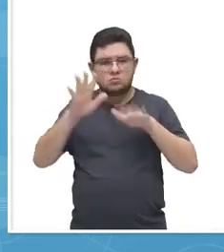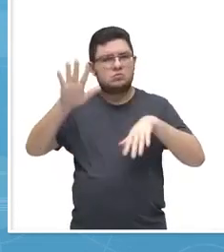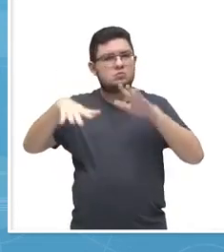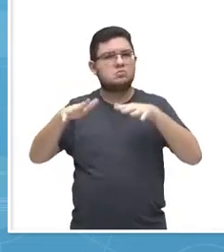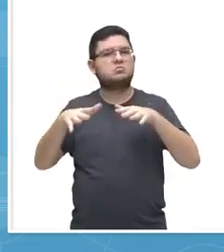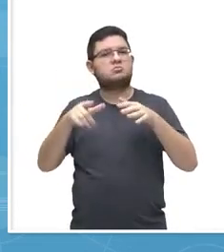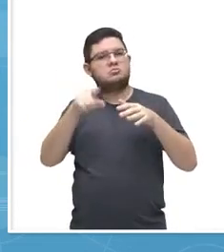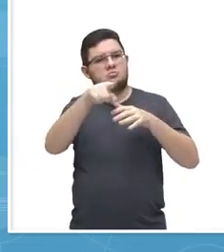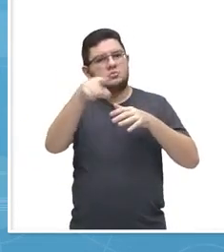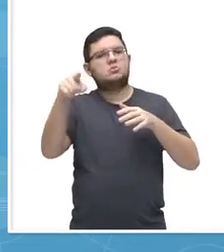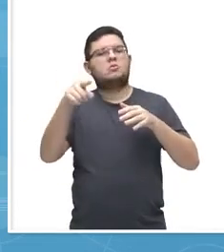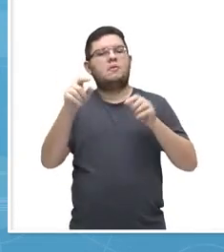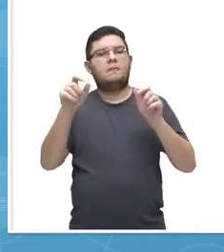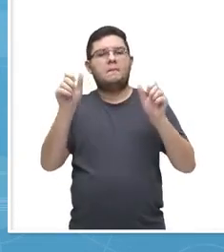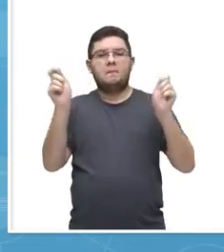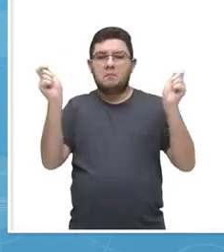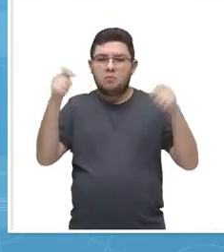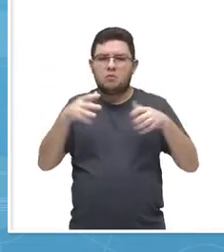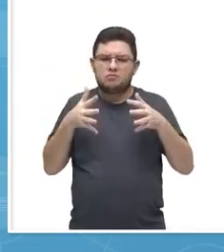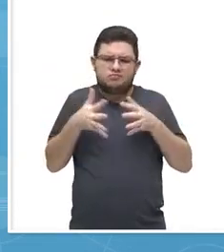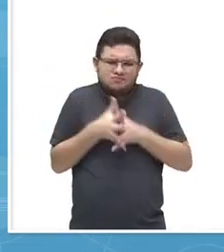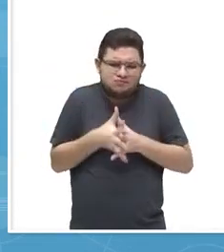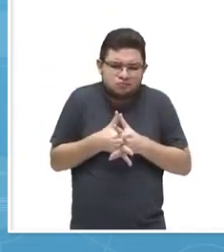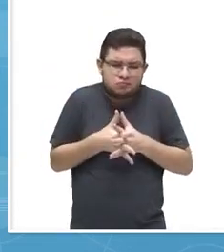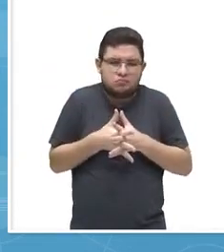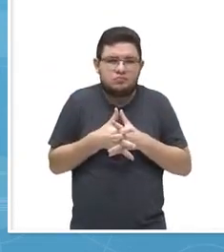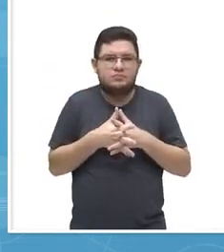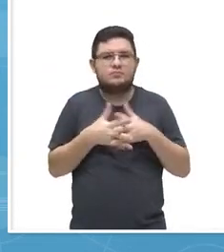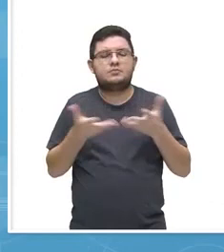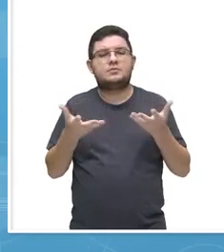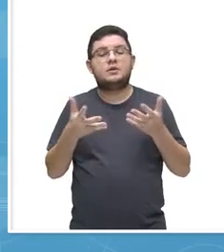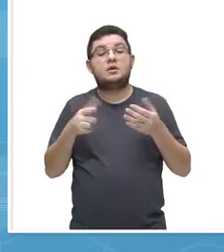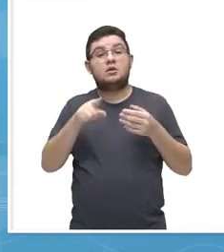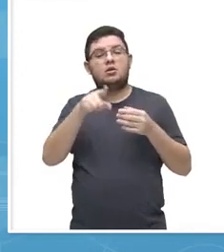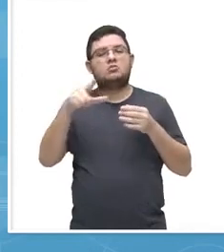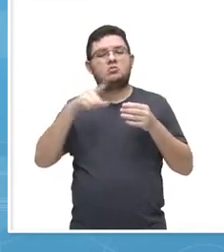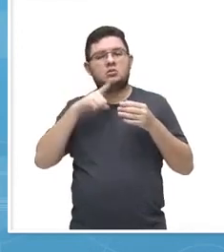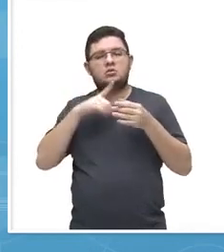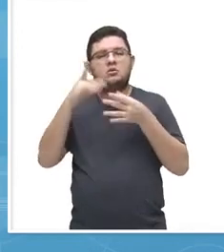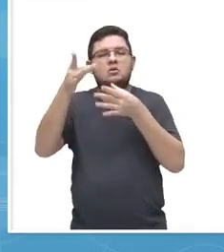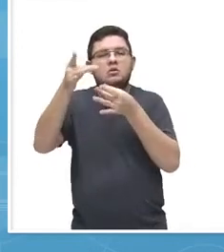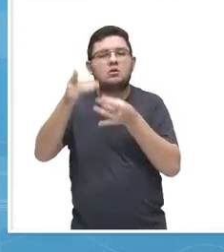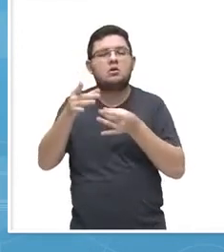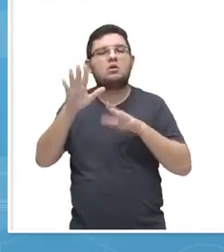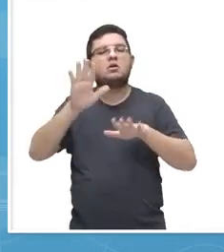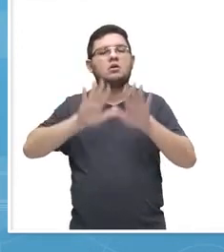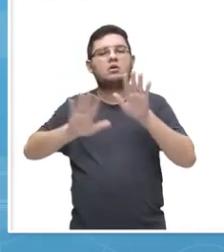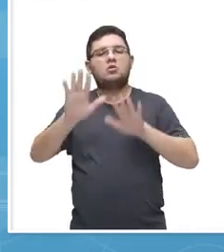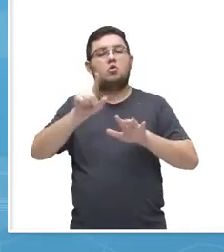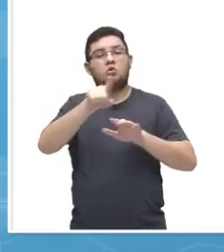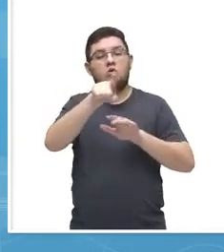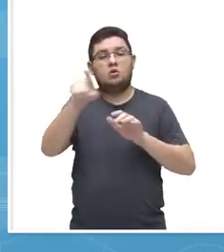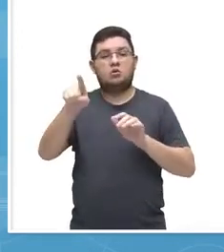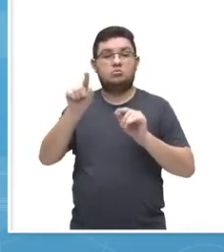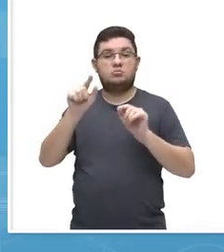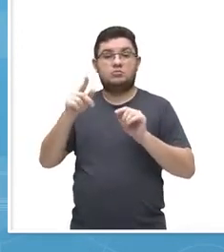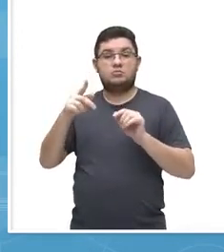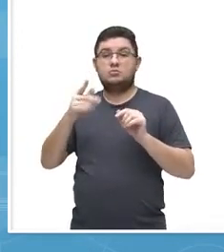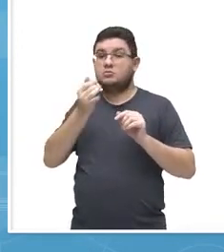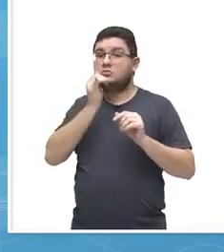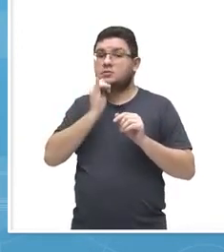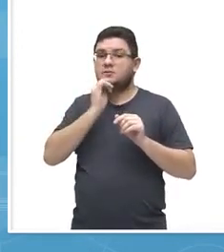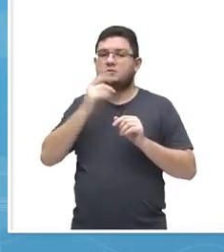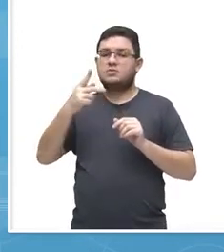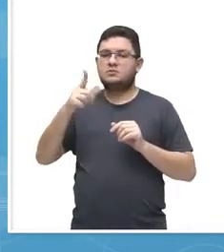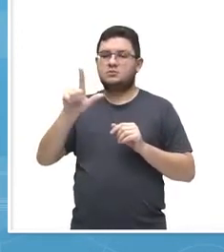você pode esquecer que uma regra tem um detalhezinho assim, mínimo, como por exemplo do play, ó. O play ele não termina em